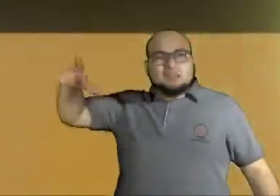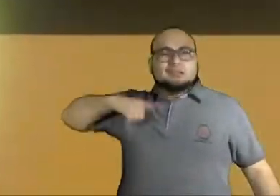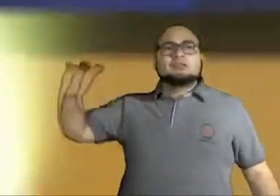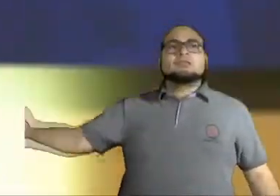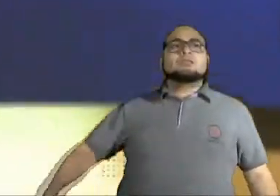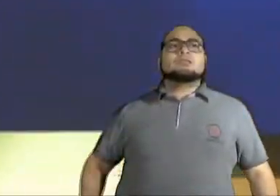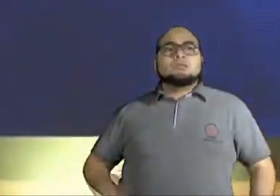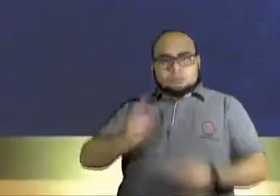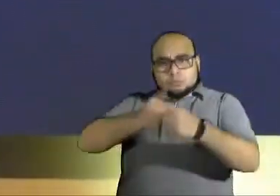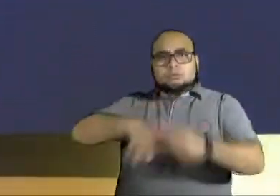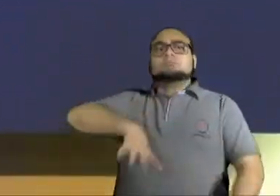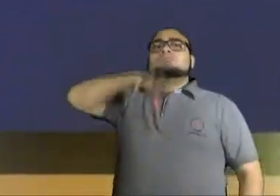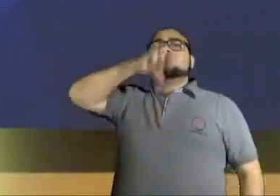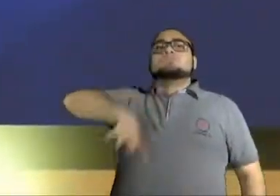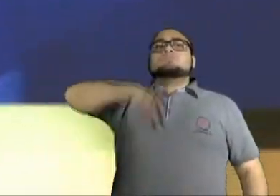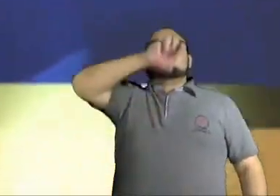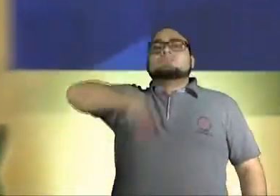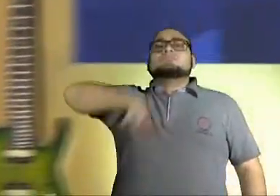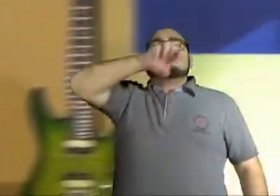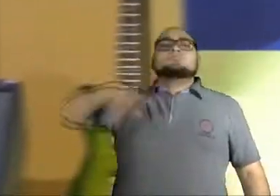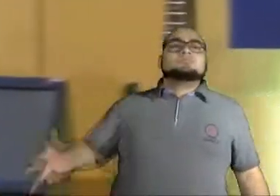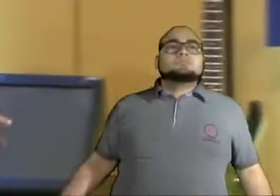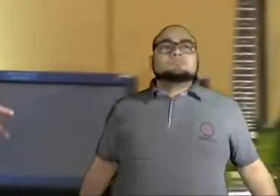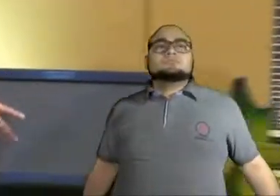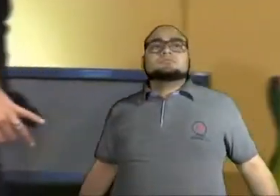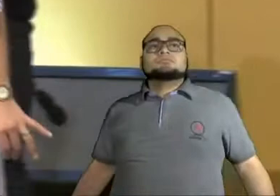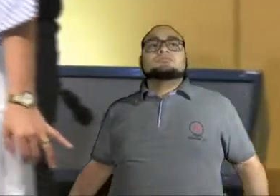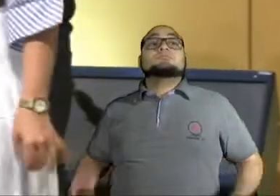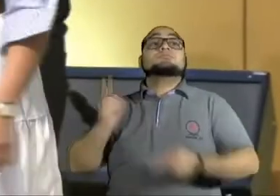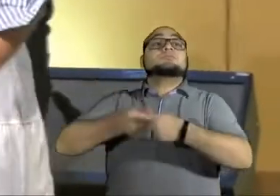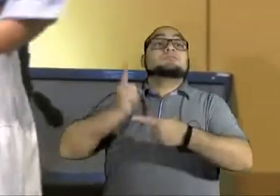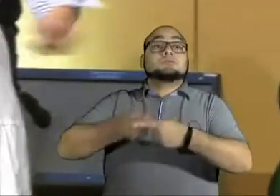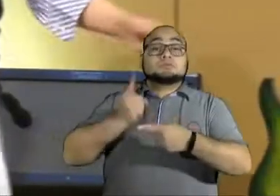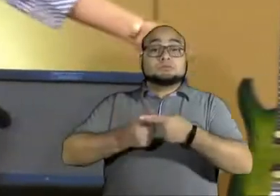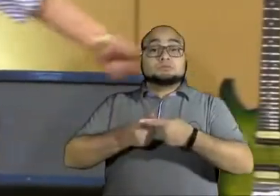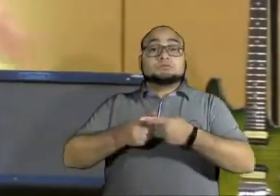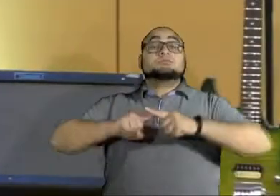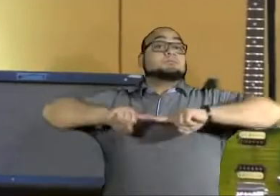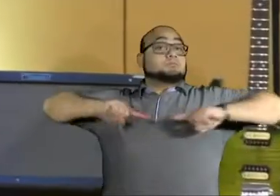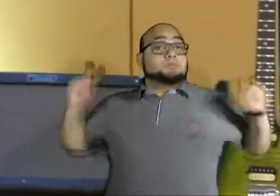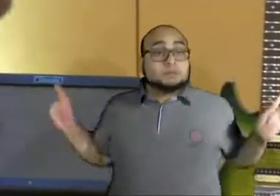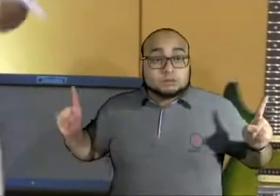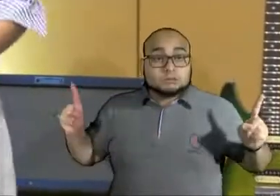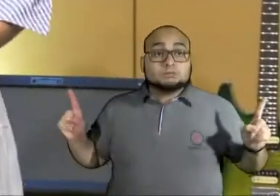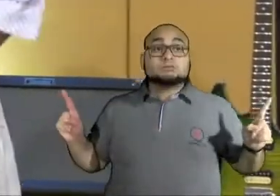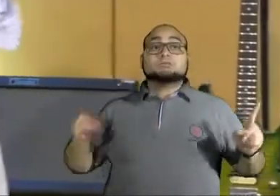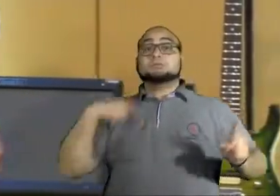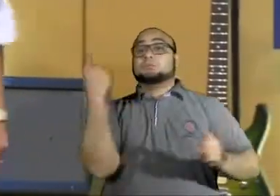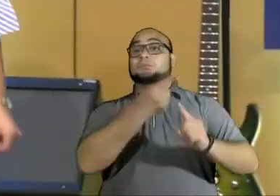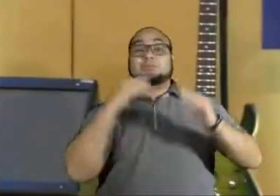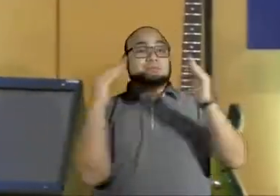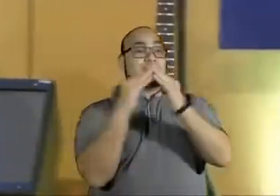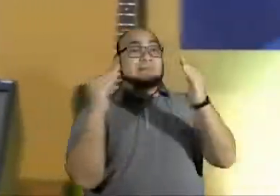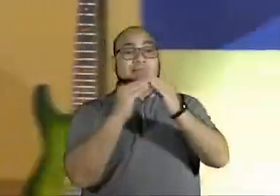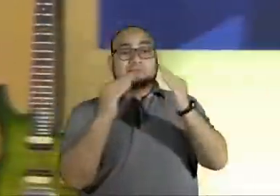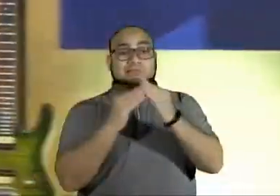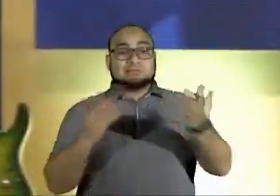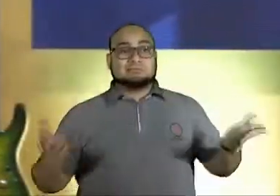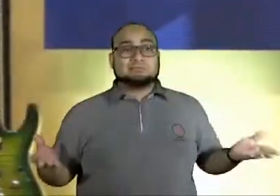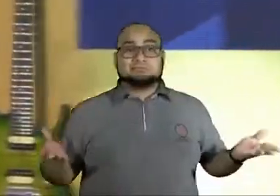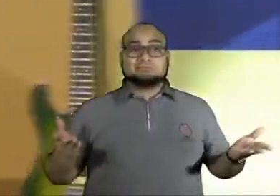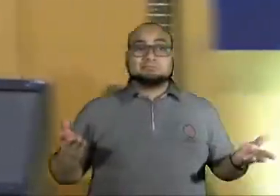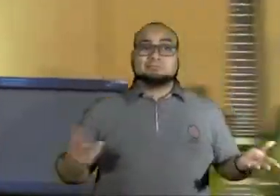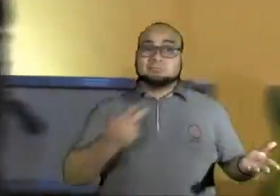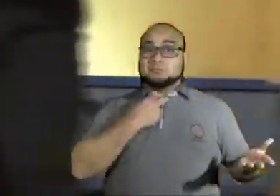respirando. Mas está morando de favor numa casa onde você não pode pedir nem para ligar o ventilador. Rebeu e a